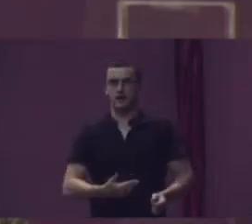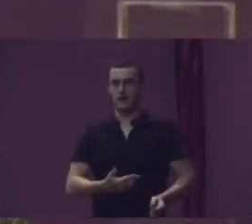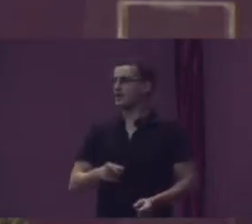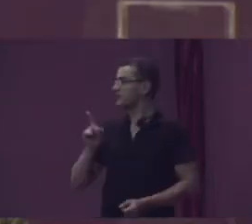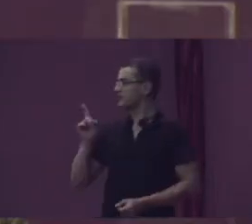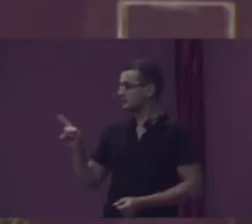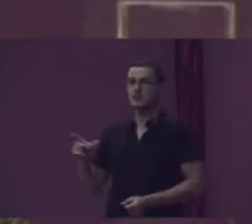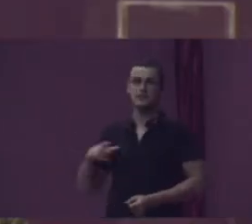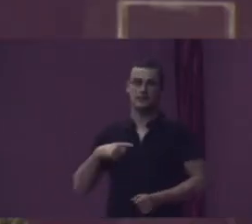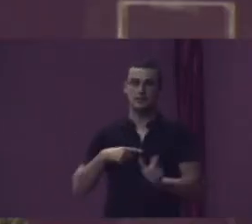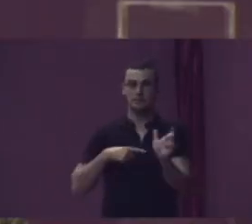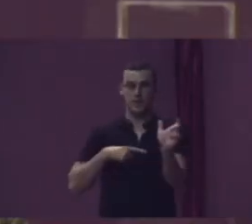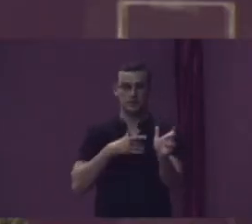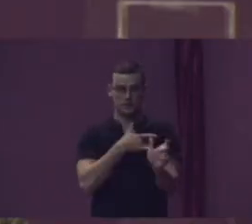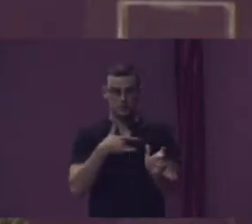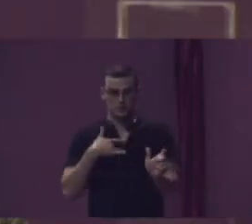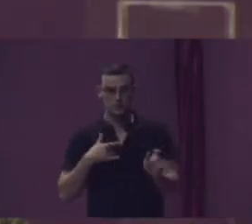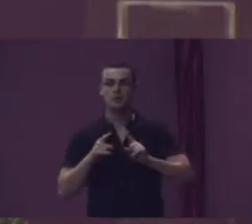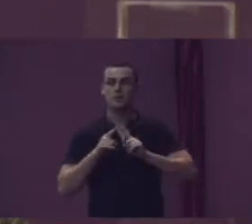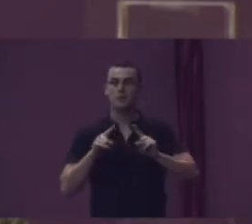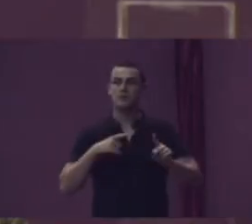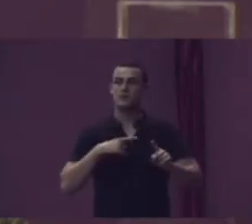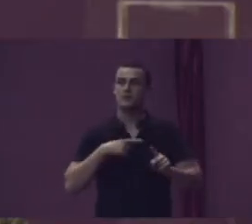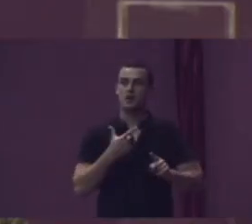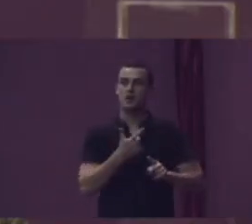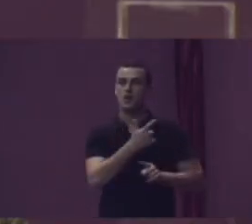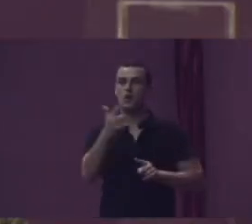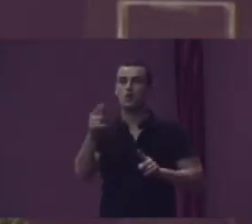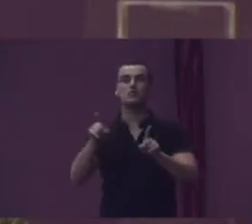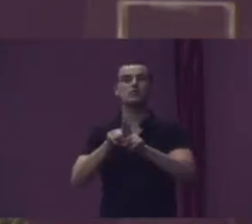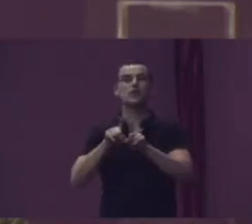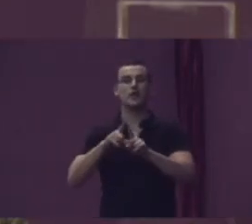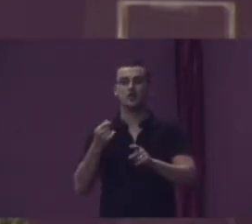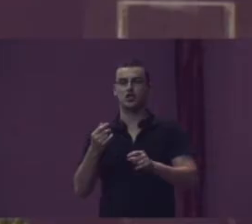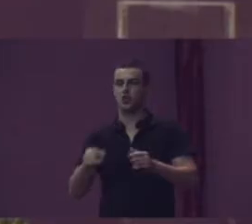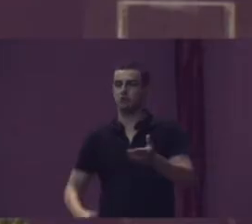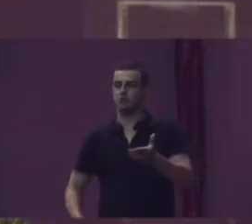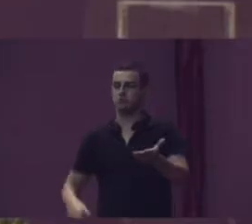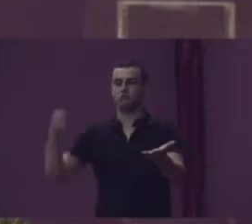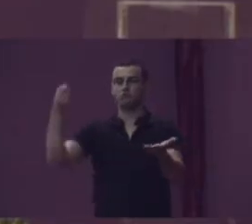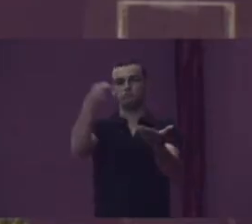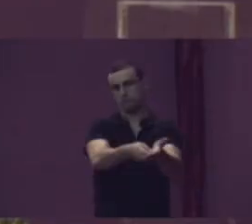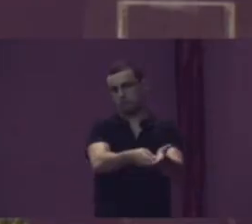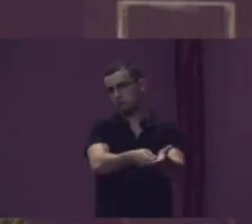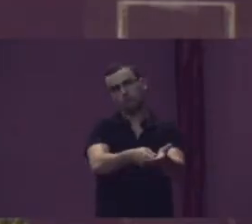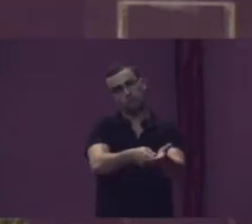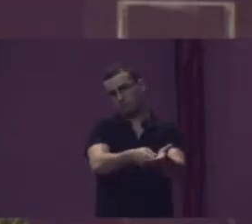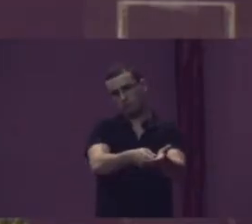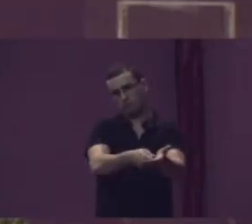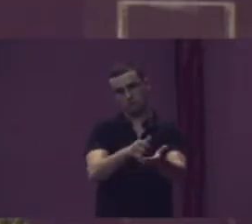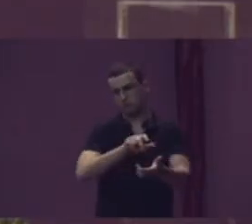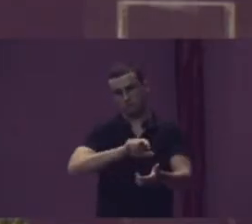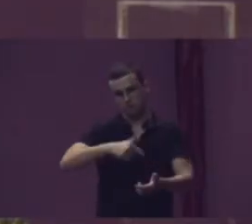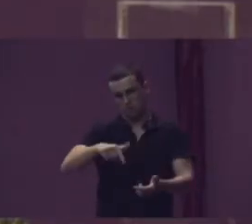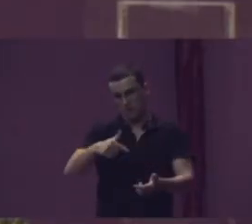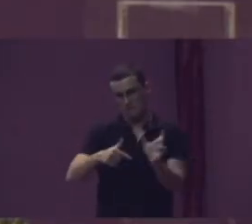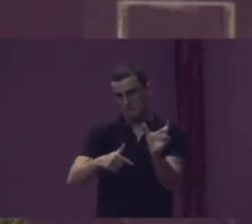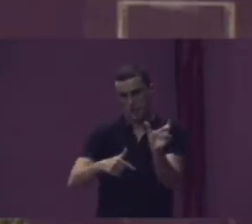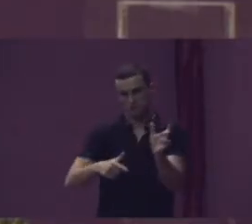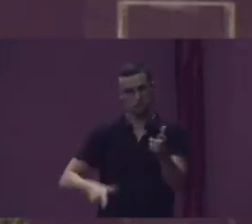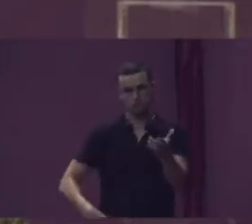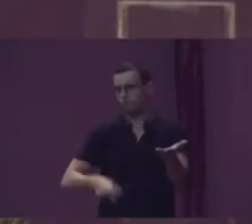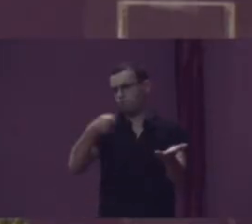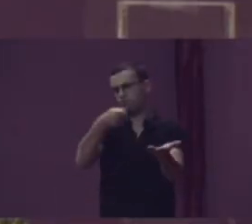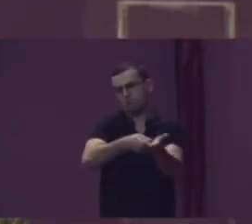conveniado na plano de saúde, mas também aqueles realizados sob pagamento direto ao profissional e à maternidade. E as 11 entrevistas